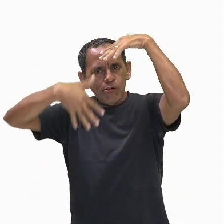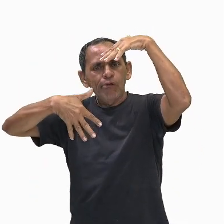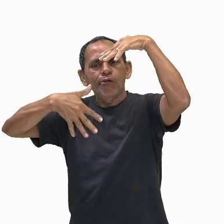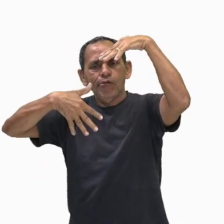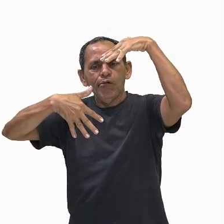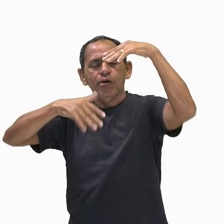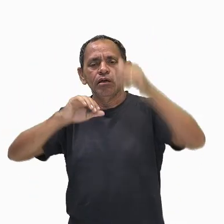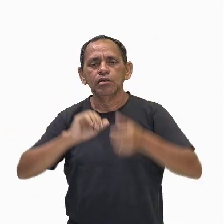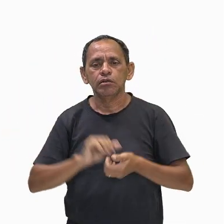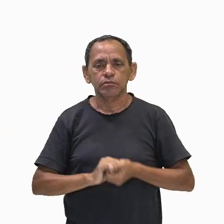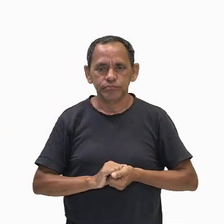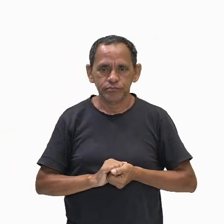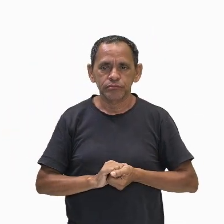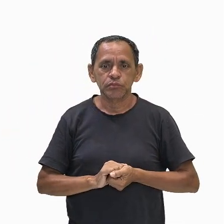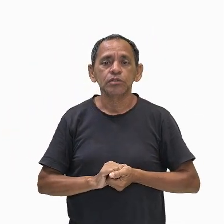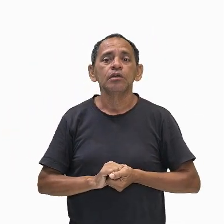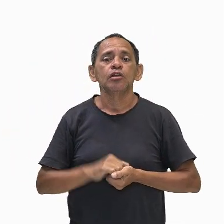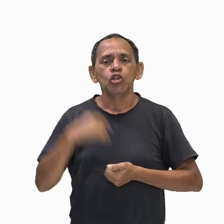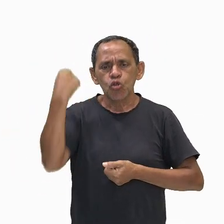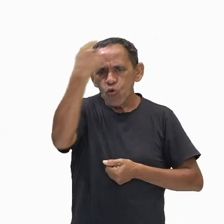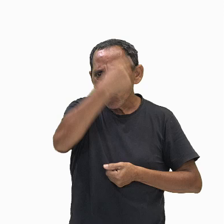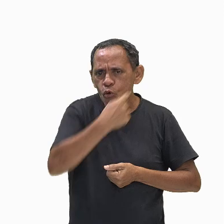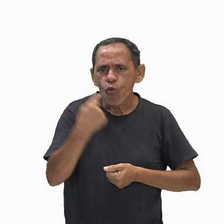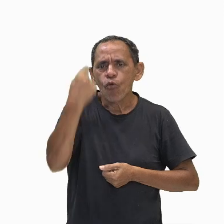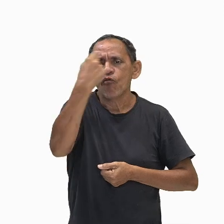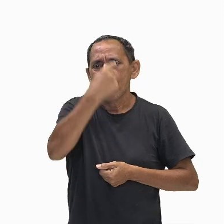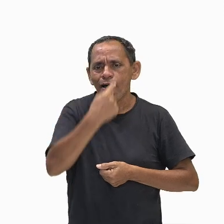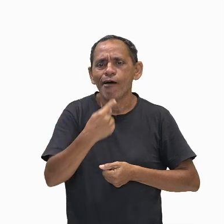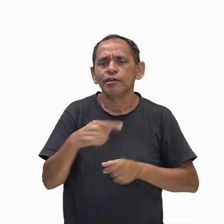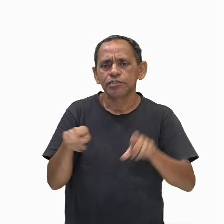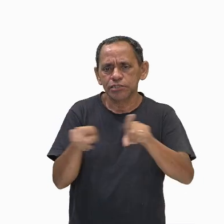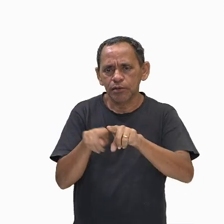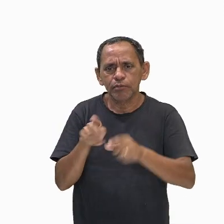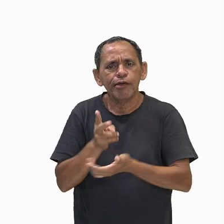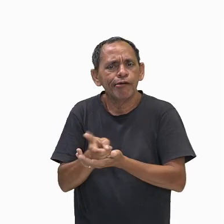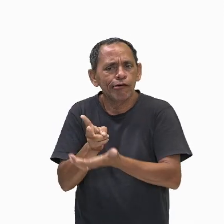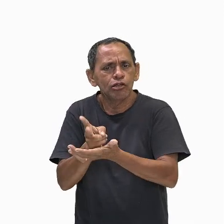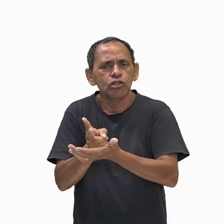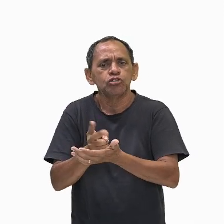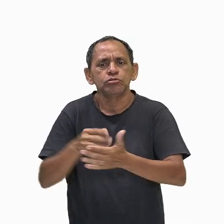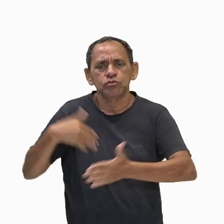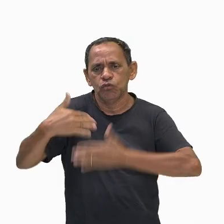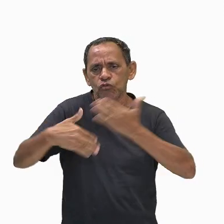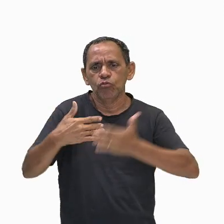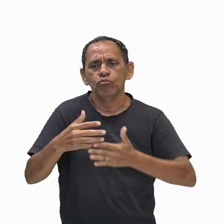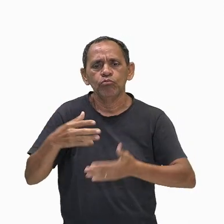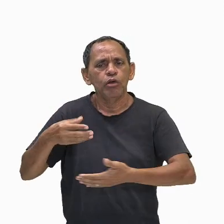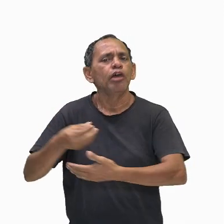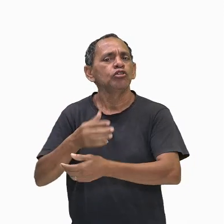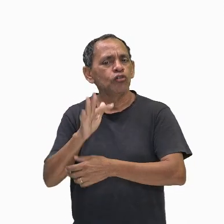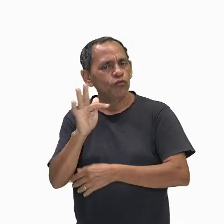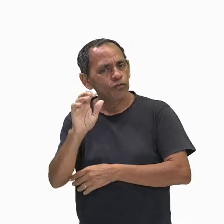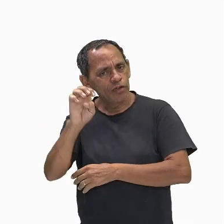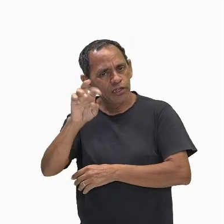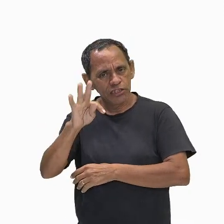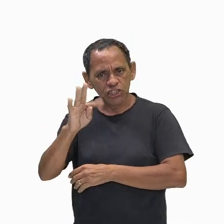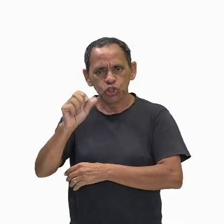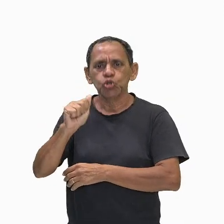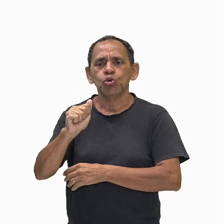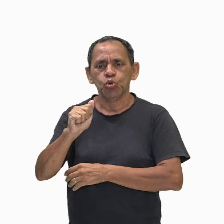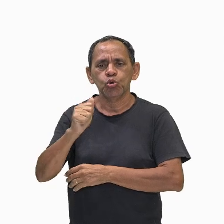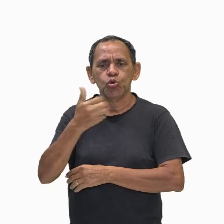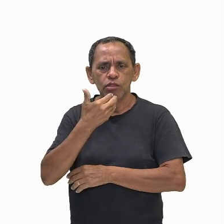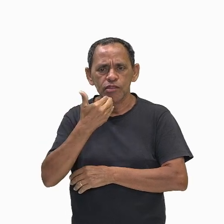traços da face, problemas do feto no desenvolvimento físico dele, deficiências do